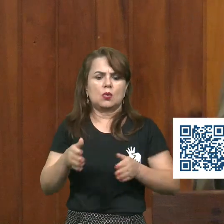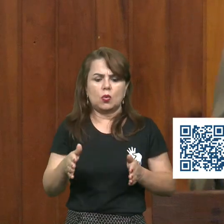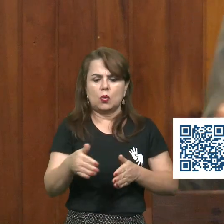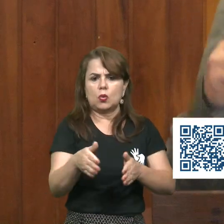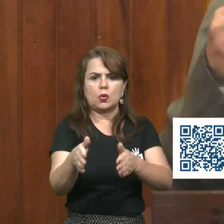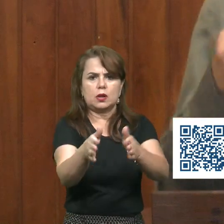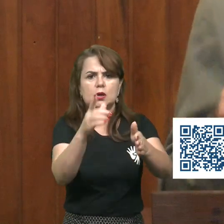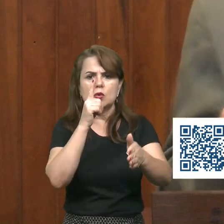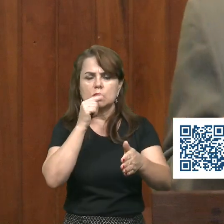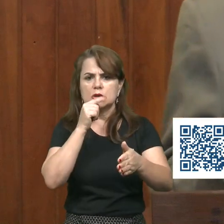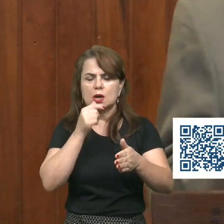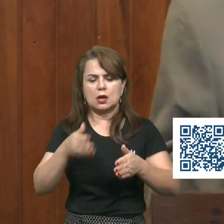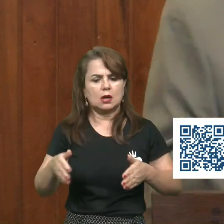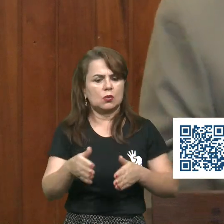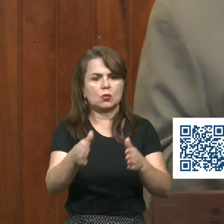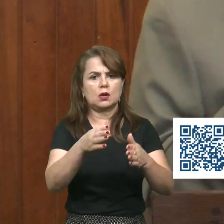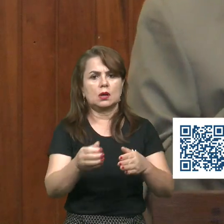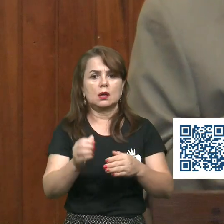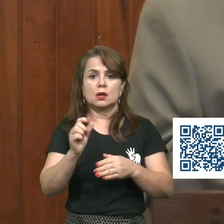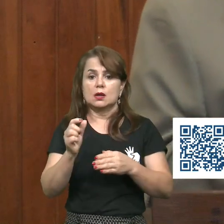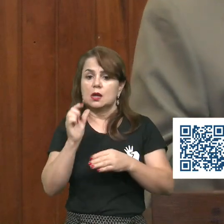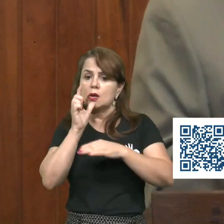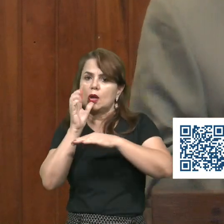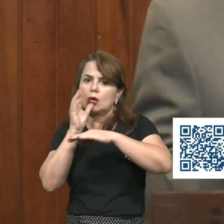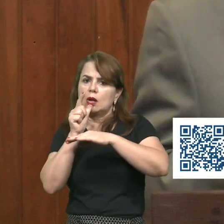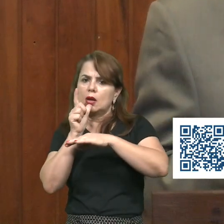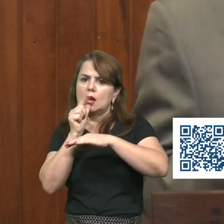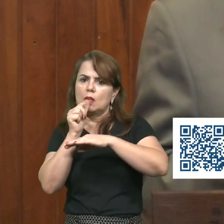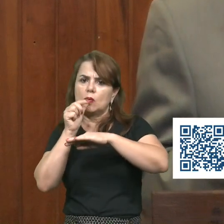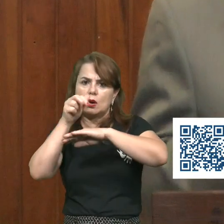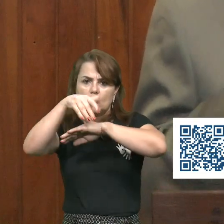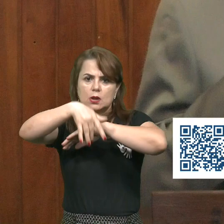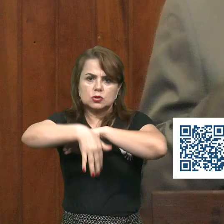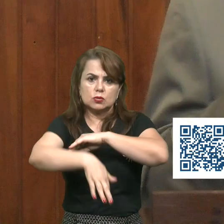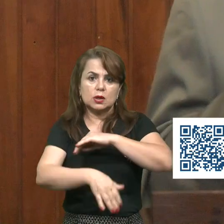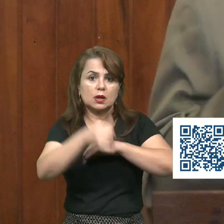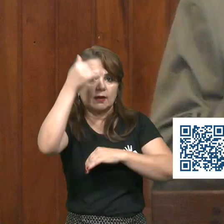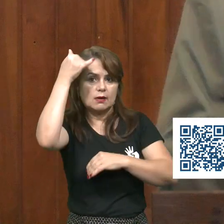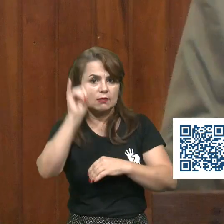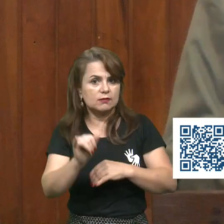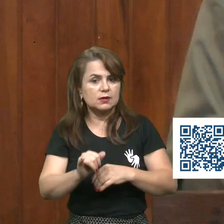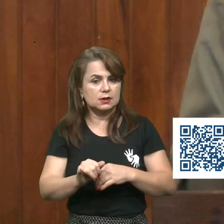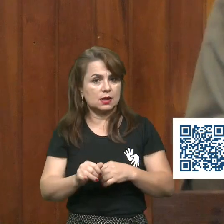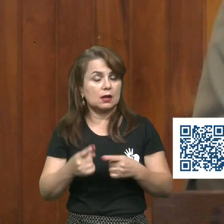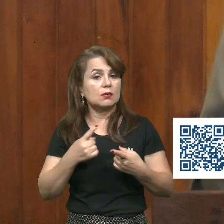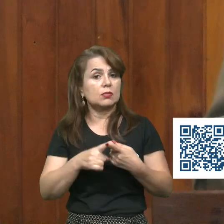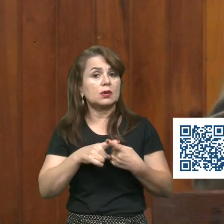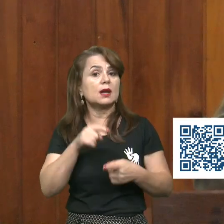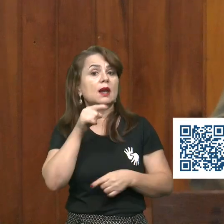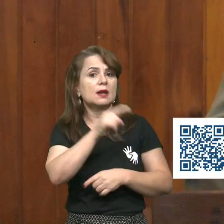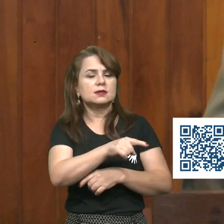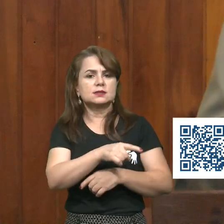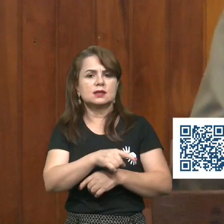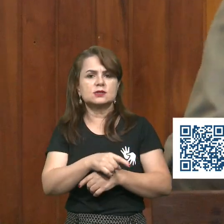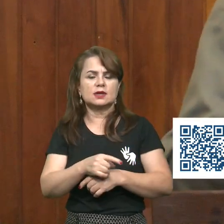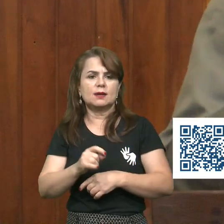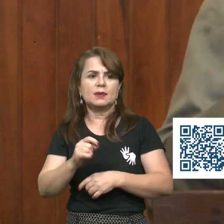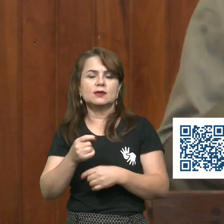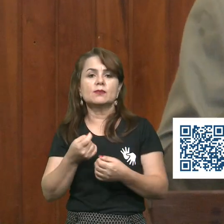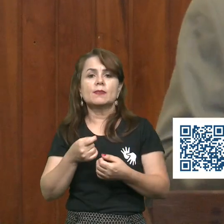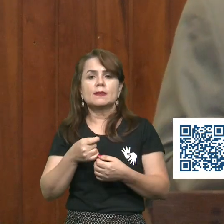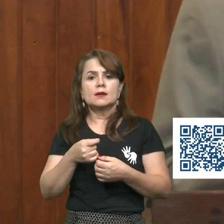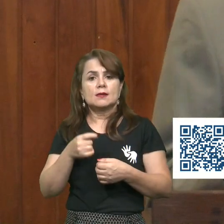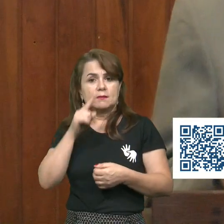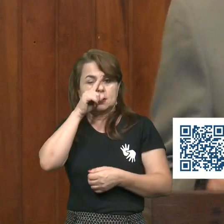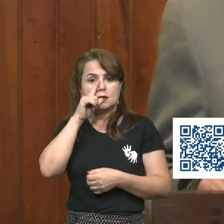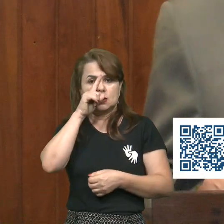de água, cachoeira, pois são medidas protetivas contra carrapatos e evitar locais